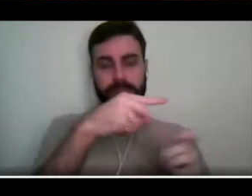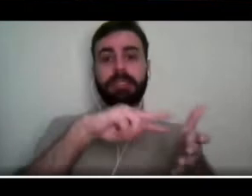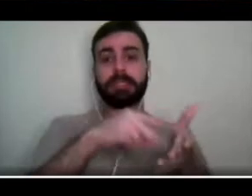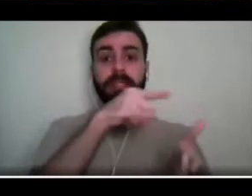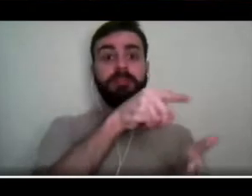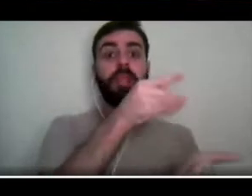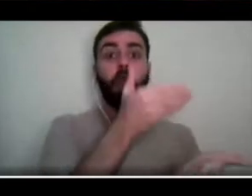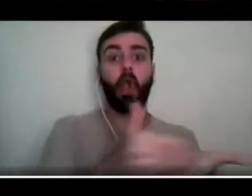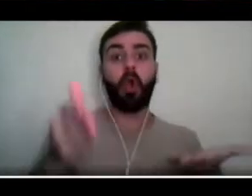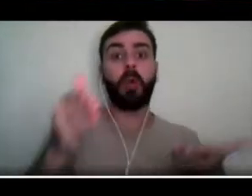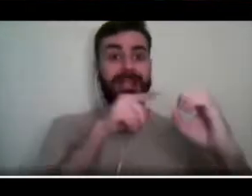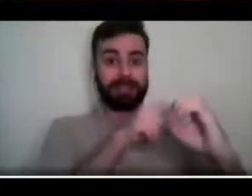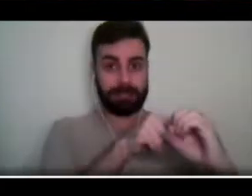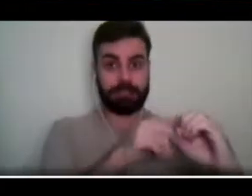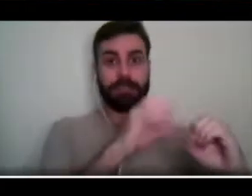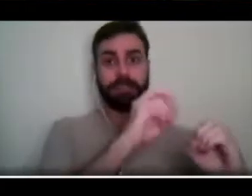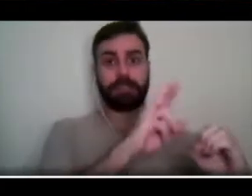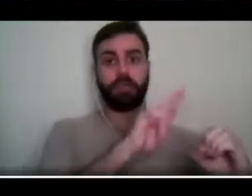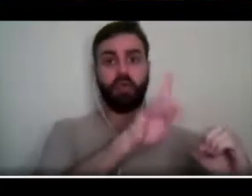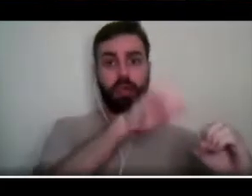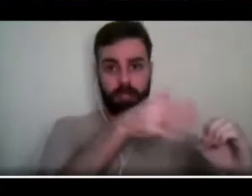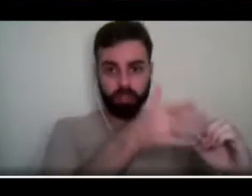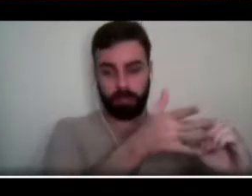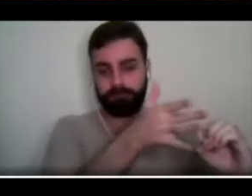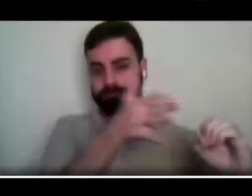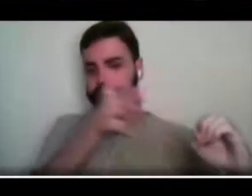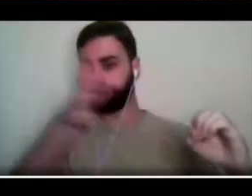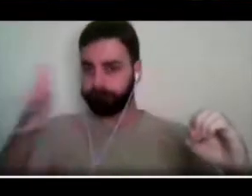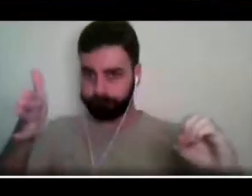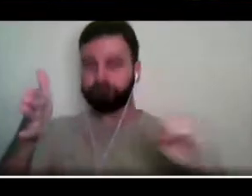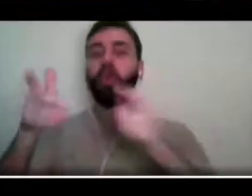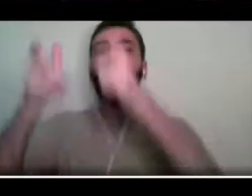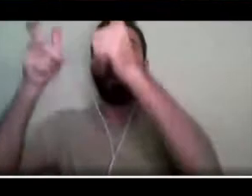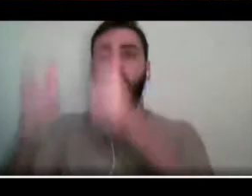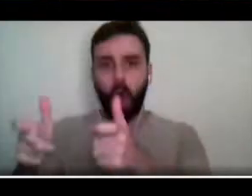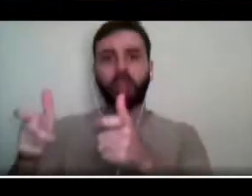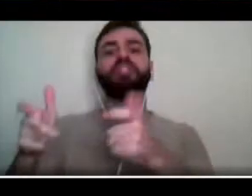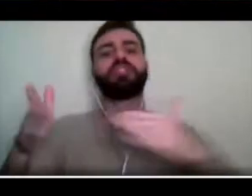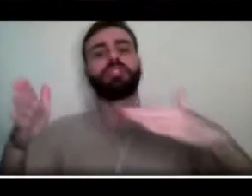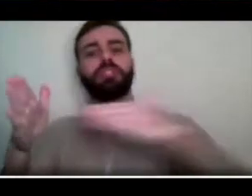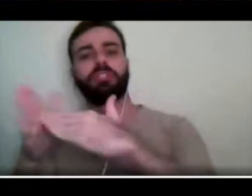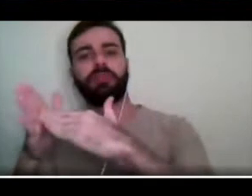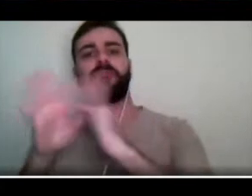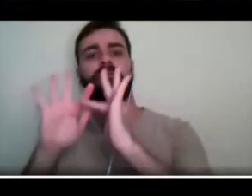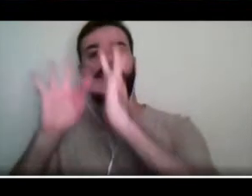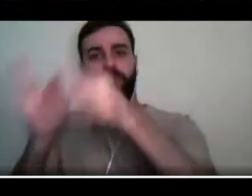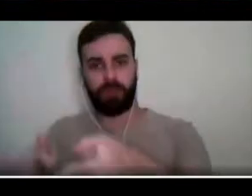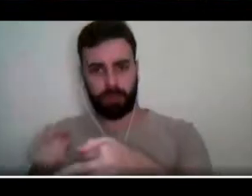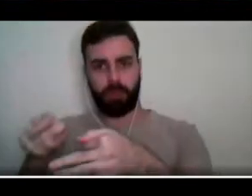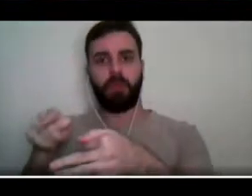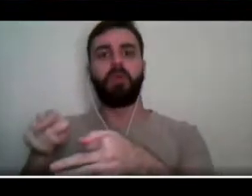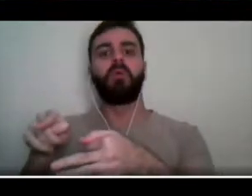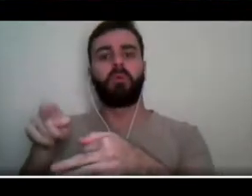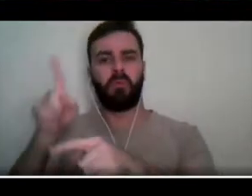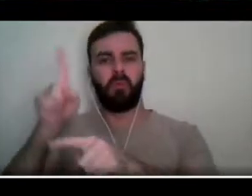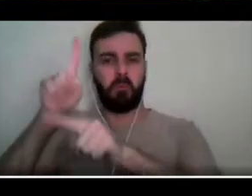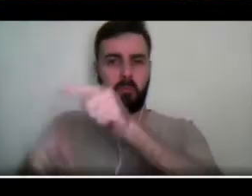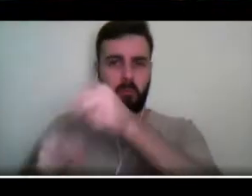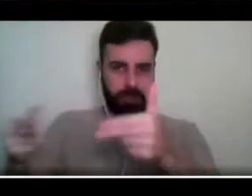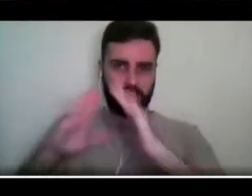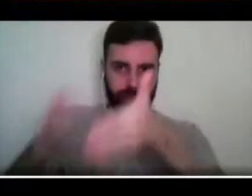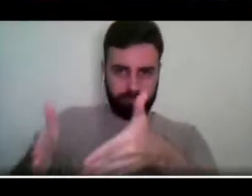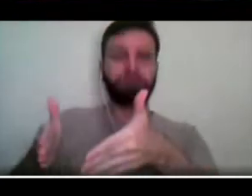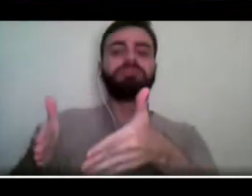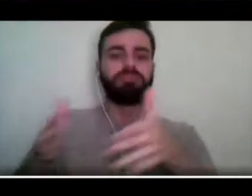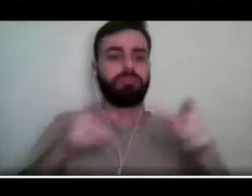da origem do sistema de coordenadas até o ponto onde está o objeto ou a partícula que a gente está